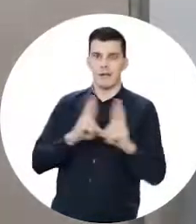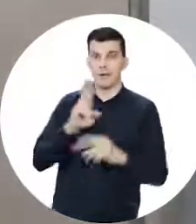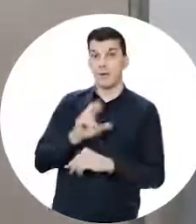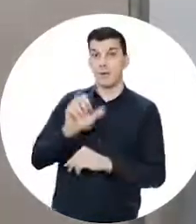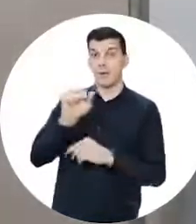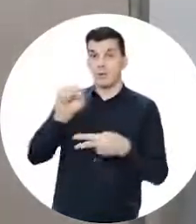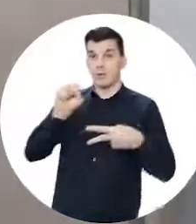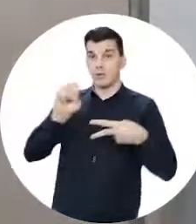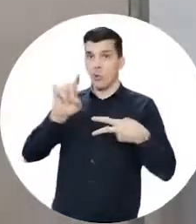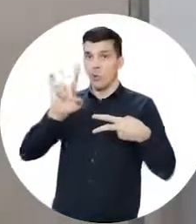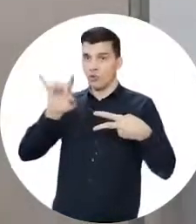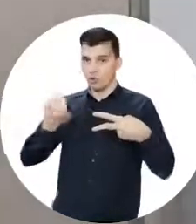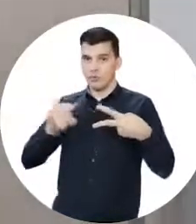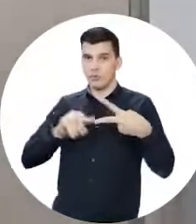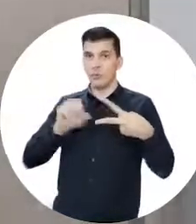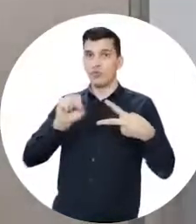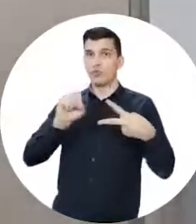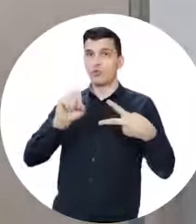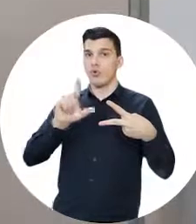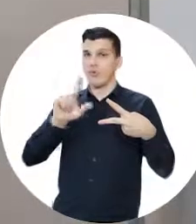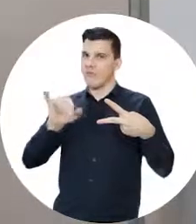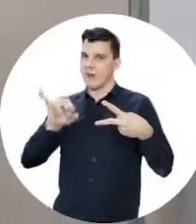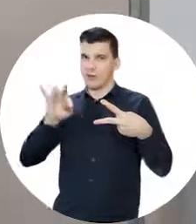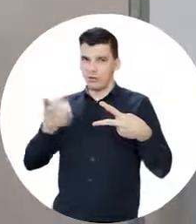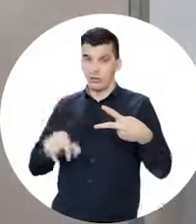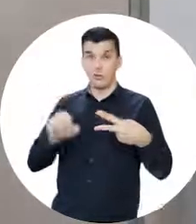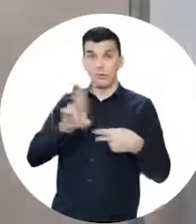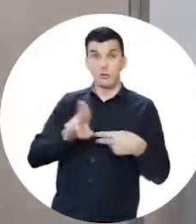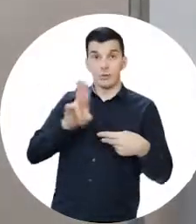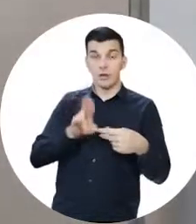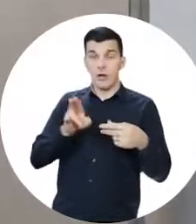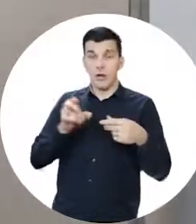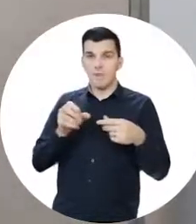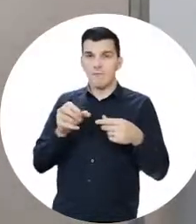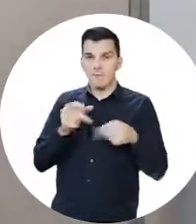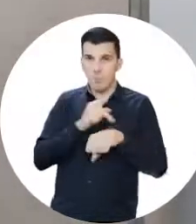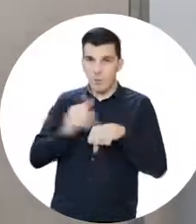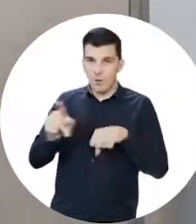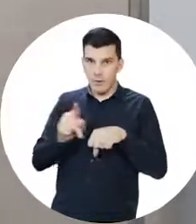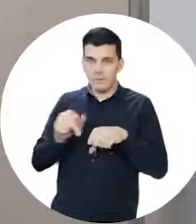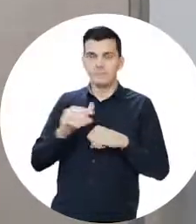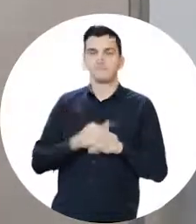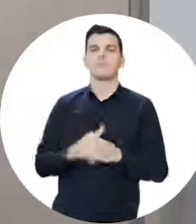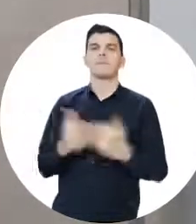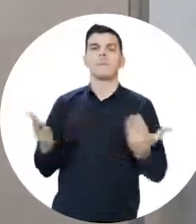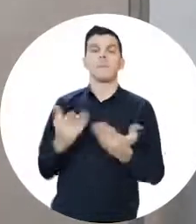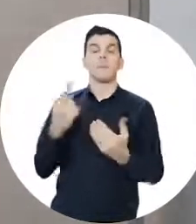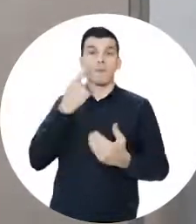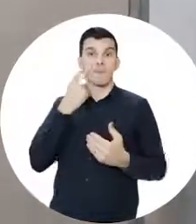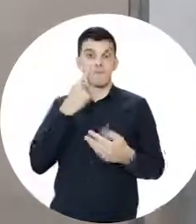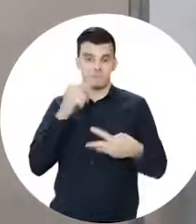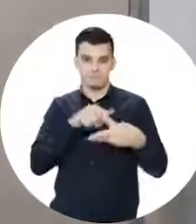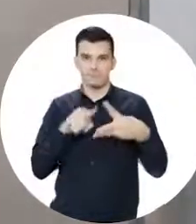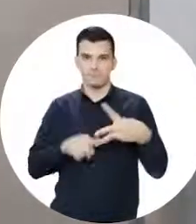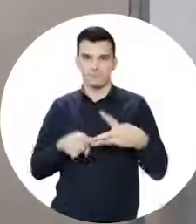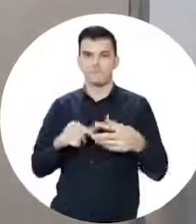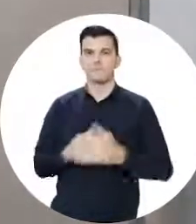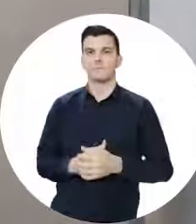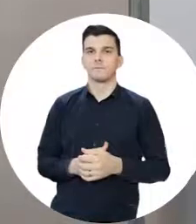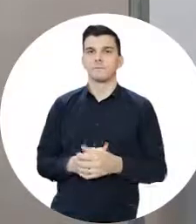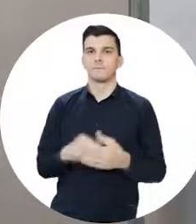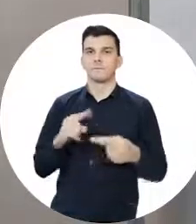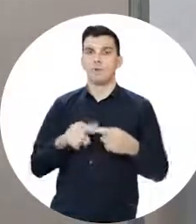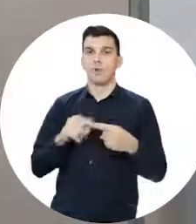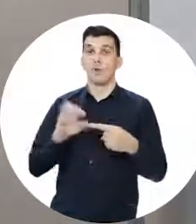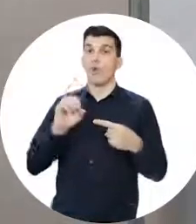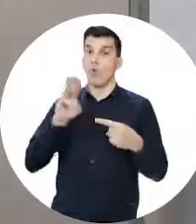soluto e solvente, soluto e solução, por meio de medidas de concentrações. Na aula de hoje a gente vai ver 3 concentrações.